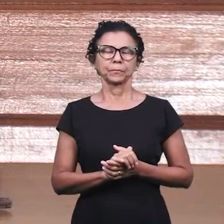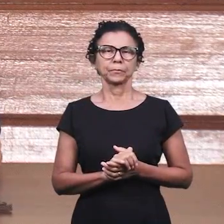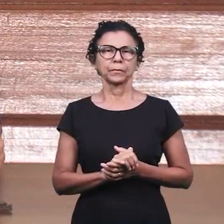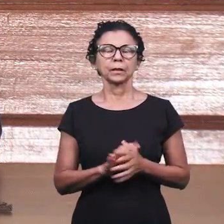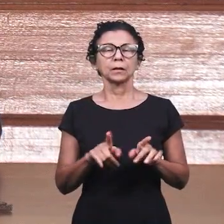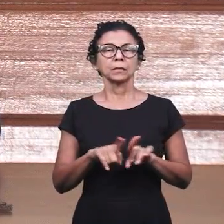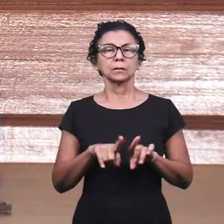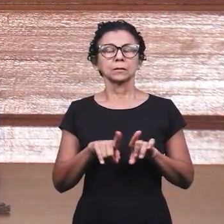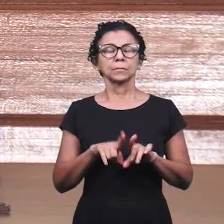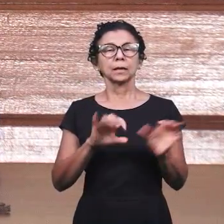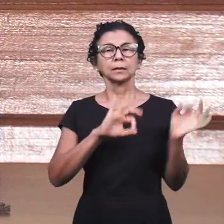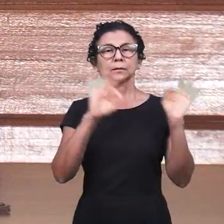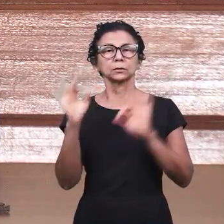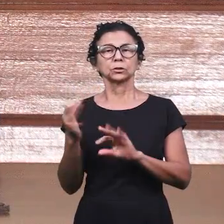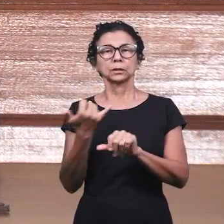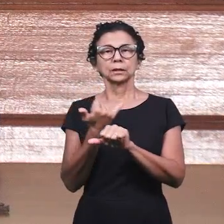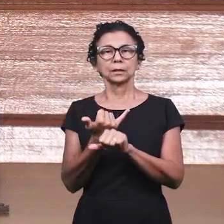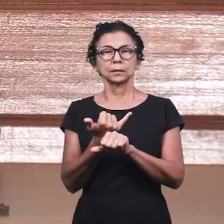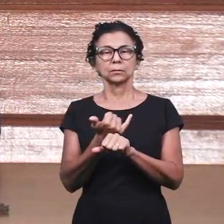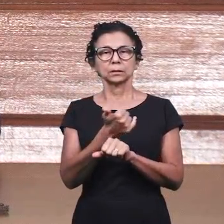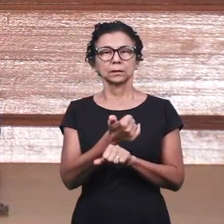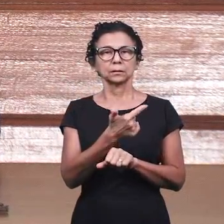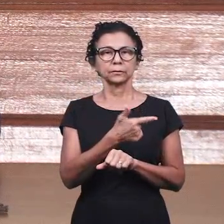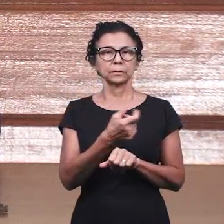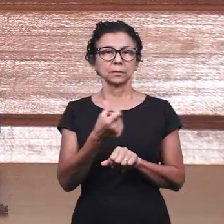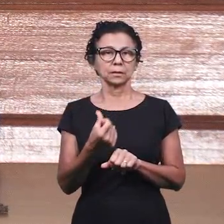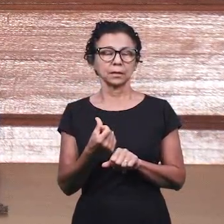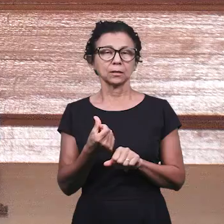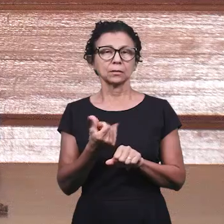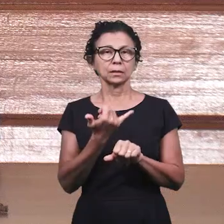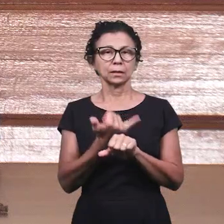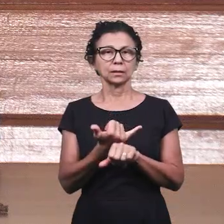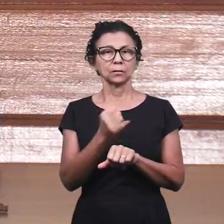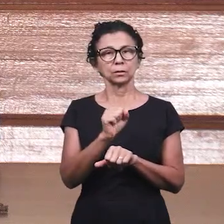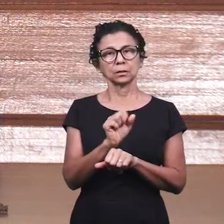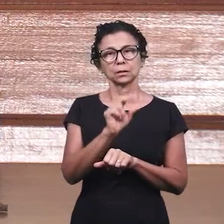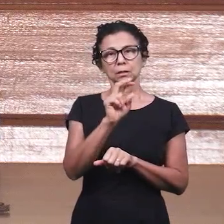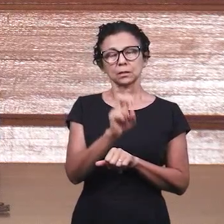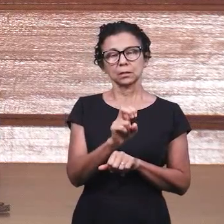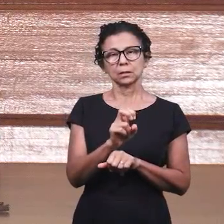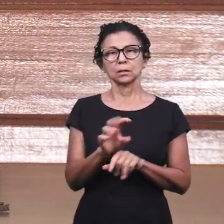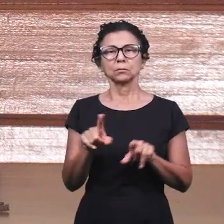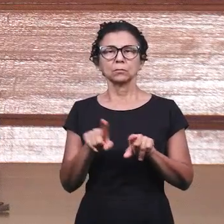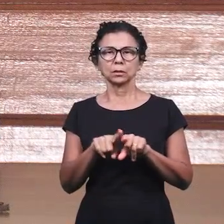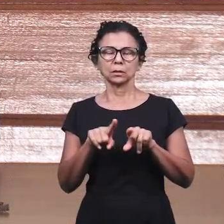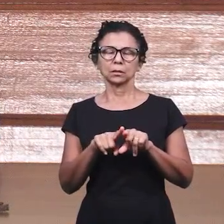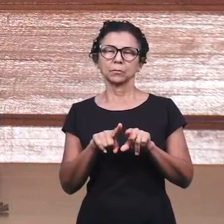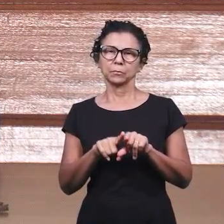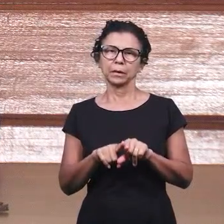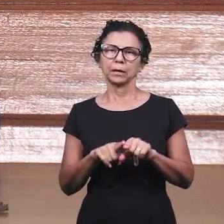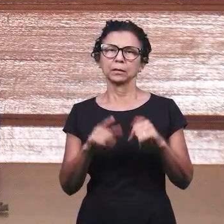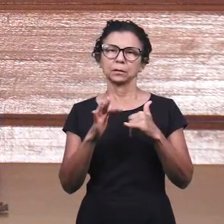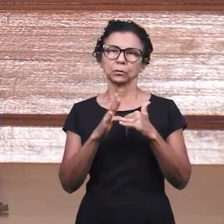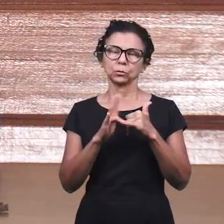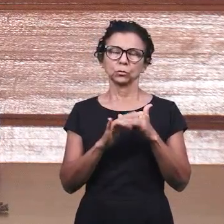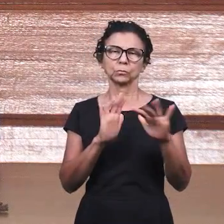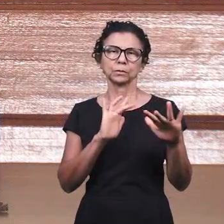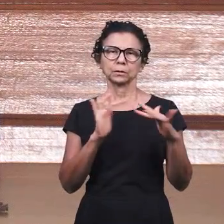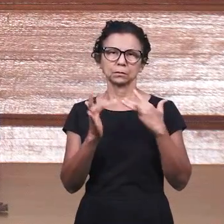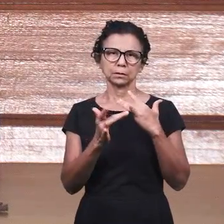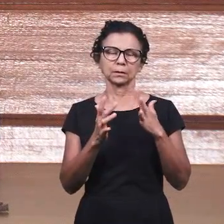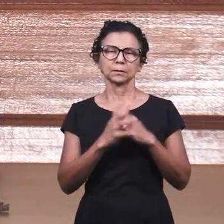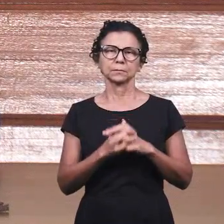126, canal 126 da Embratel e o canal 85 da Sky Livre, além das mídias sociais da Igreja